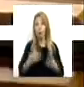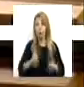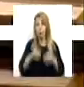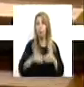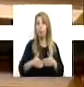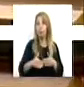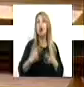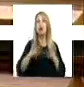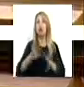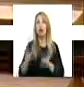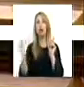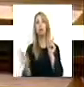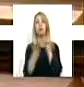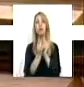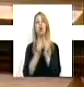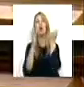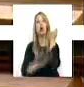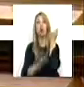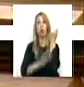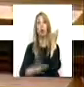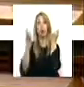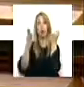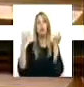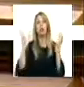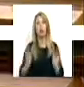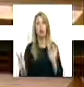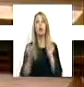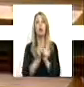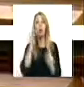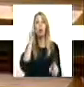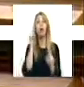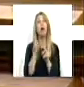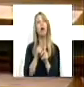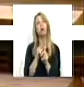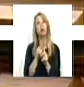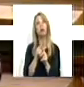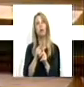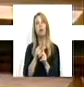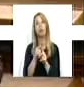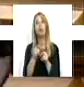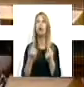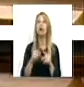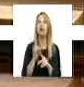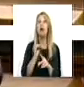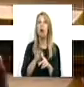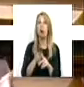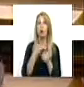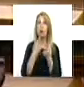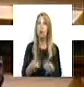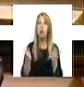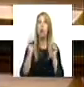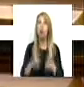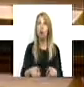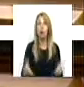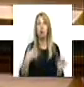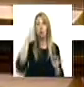a Junta de Freguesia de São Pedro da Cova, no sentido de, o objetivo dessa audiência foi justamente a de nos virem mais uma vez, e que presumo